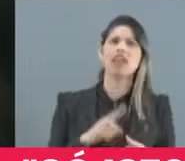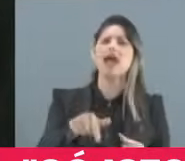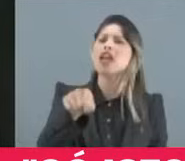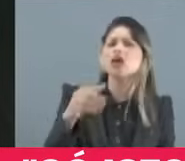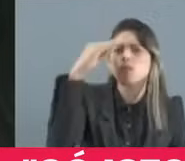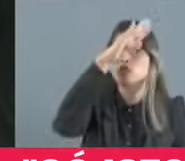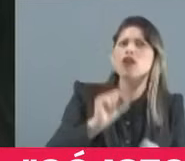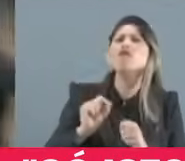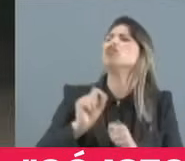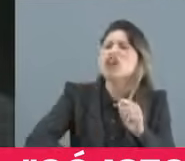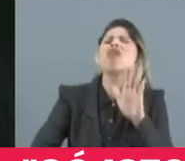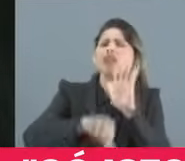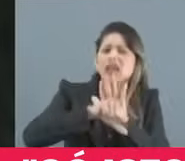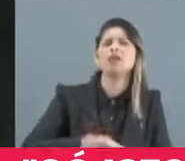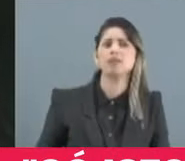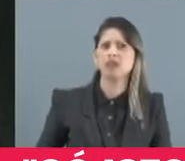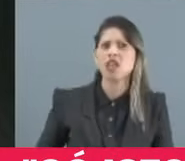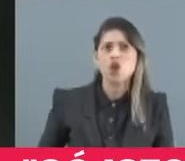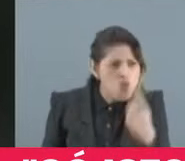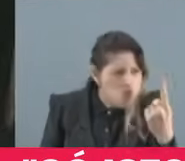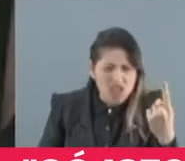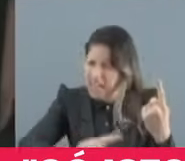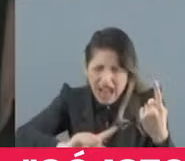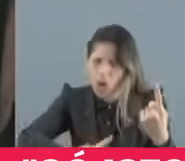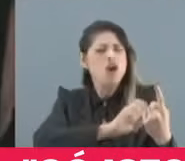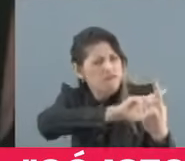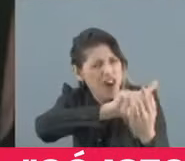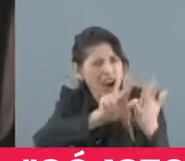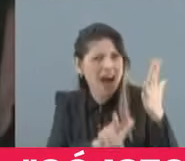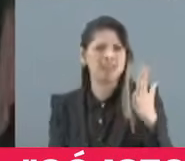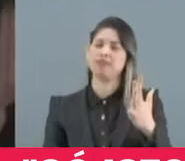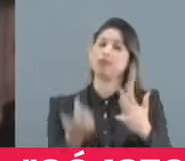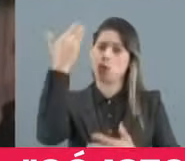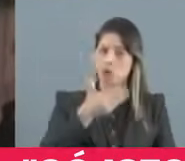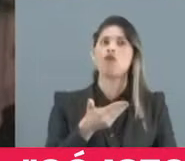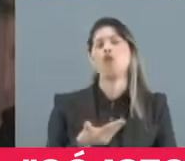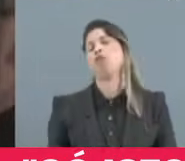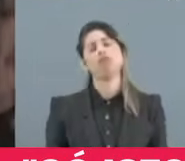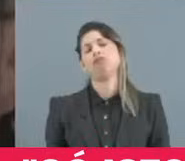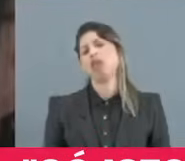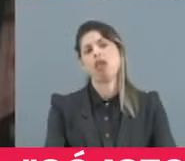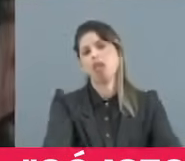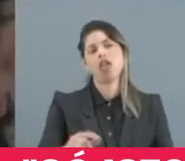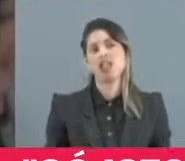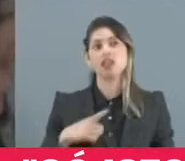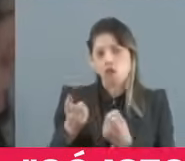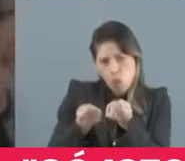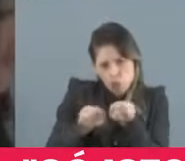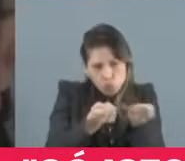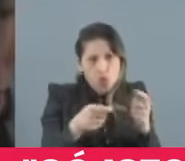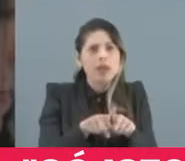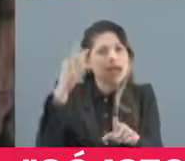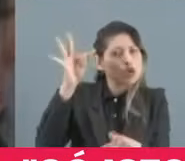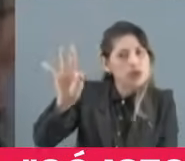Bolsonaro fez foi um crime. Não foi não só um, vários. Mas que hoje aqui está provada. Não só que ele teve o domínio do fato, na teoria do